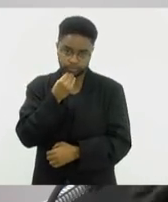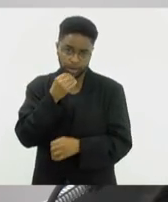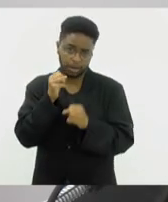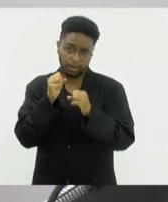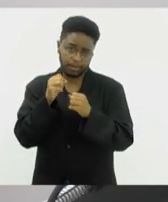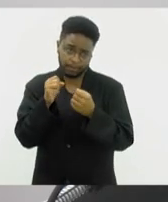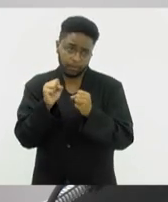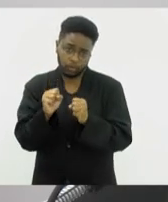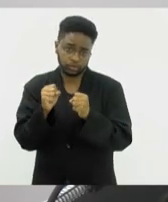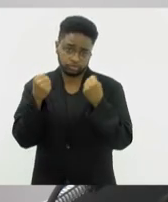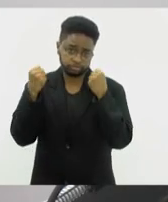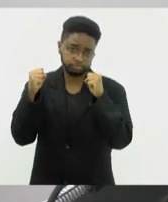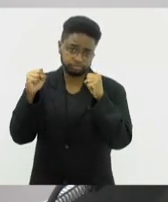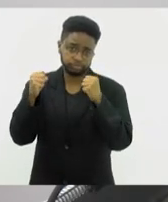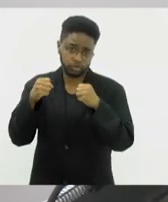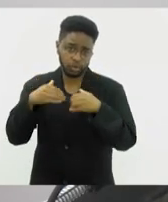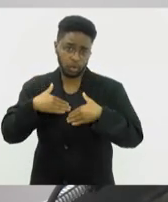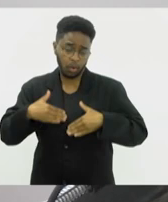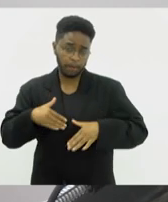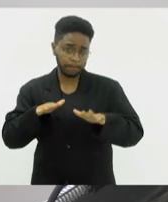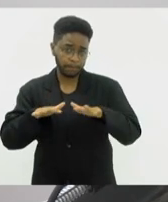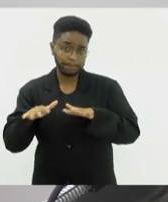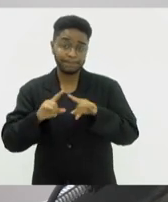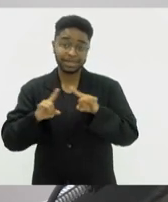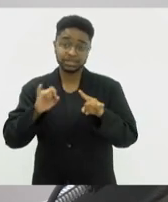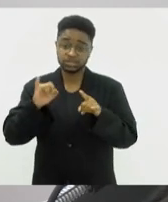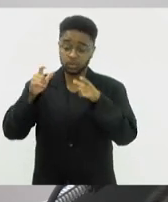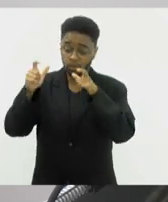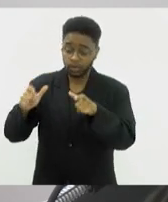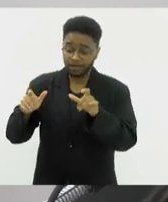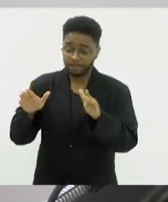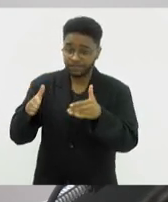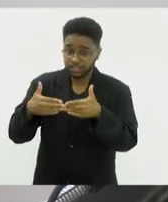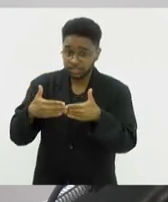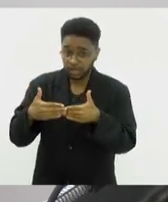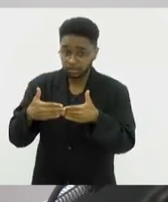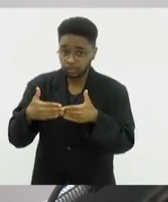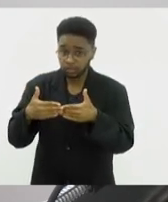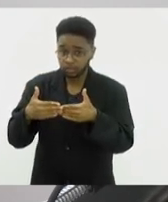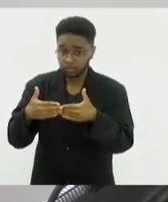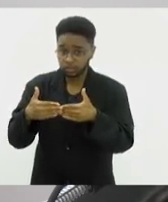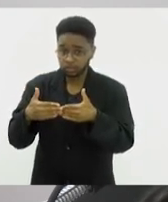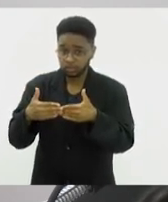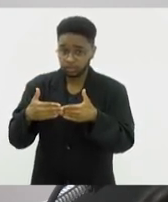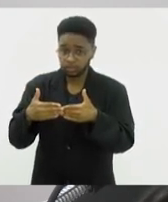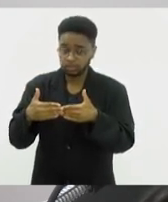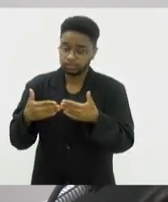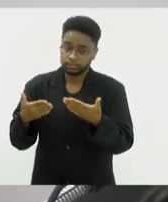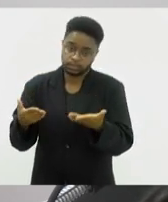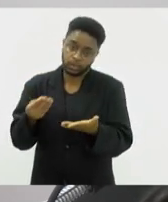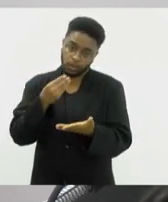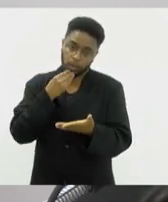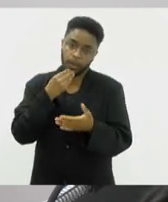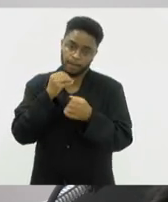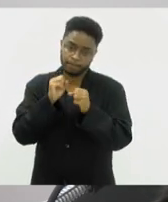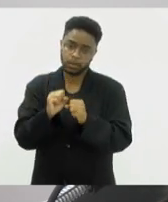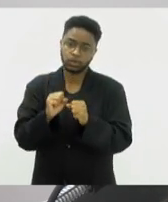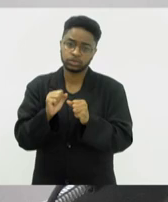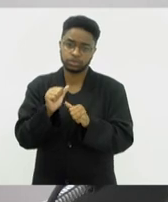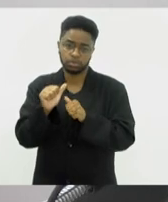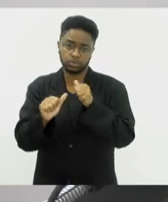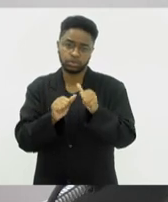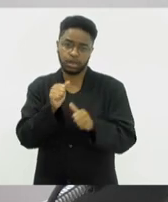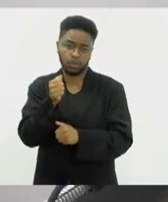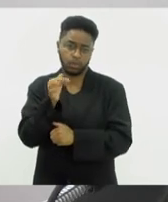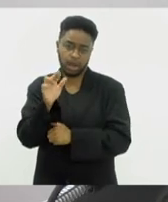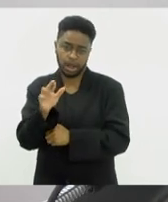físico que faça, o ambiente é fechado. Claro que você pode fazer troca de ar, etc, etc,